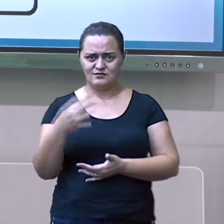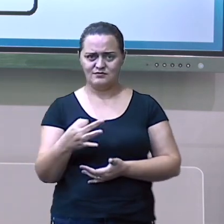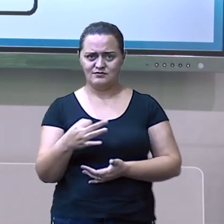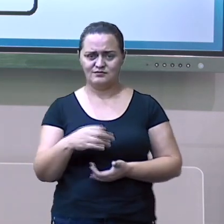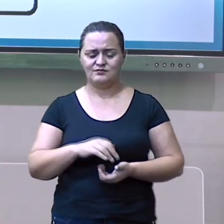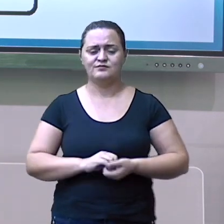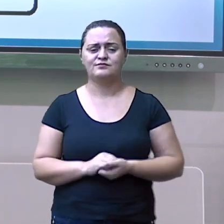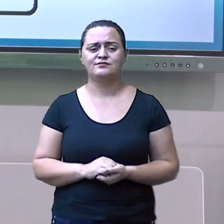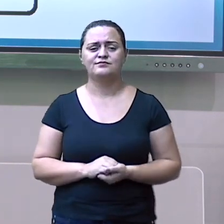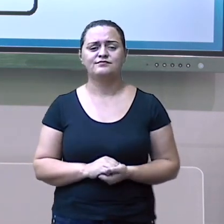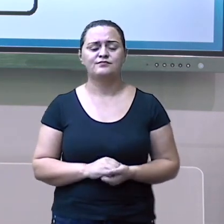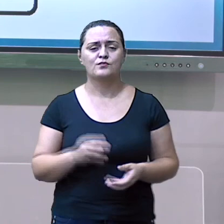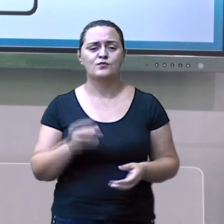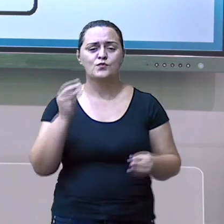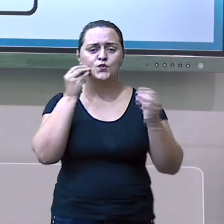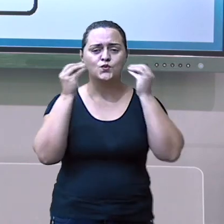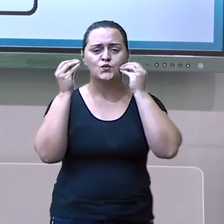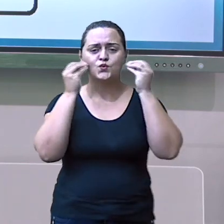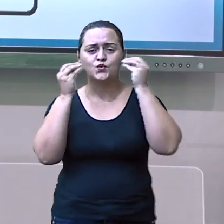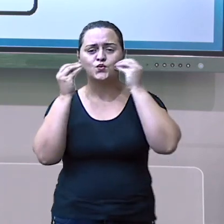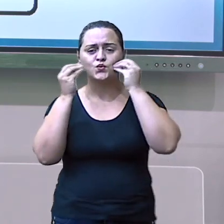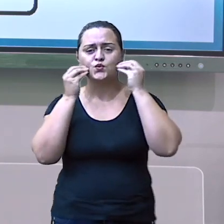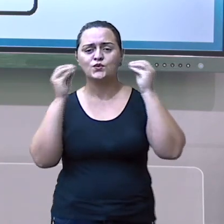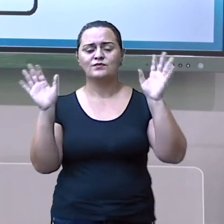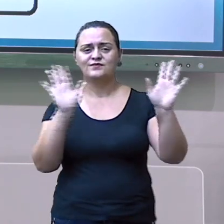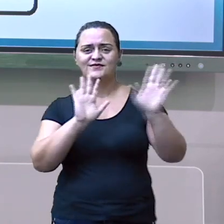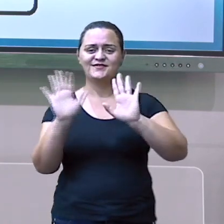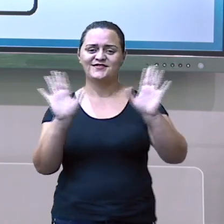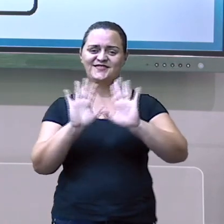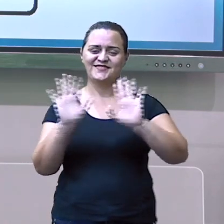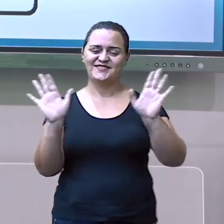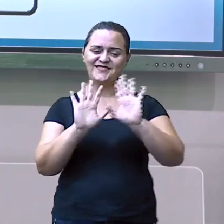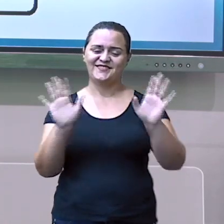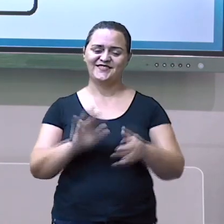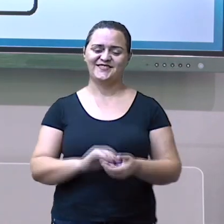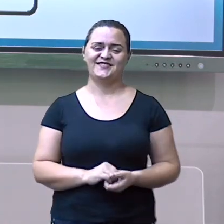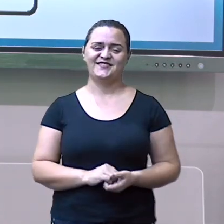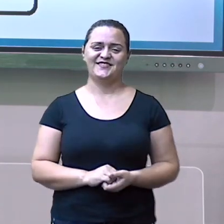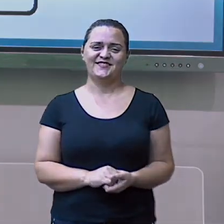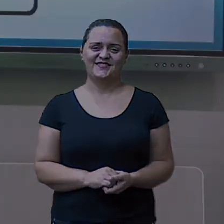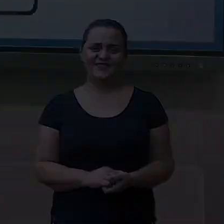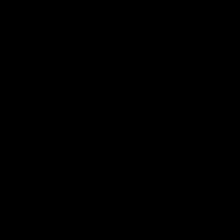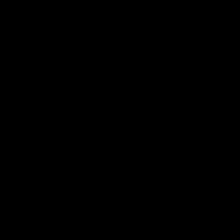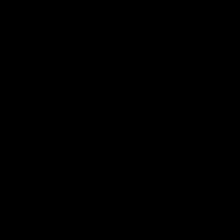quiser. Beijos, até a próxima aula. Tchau, tchau.